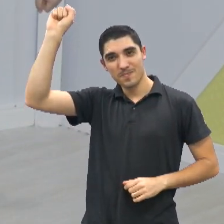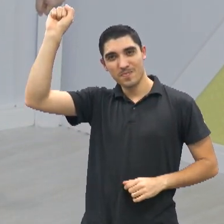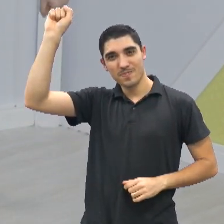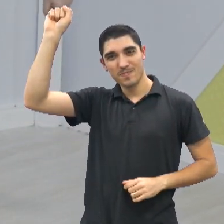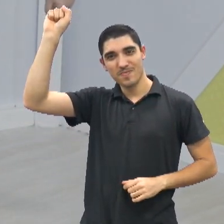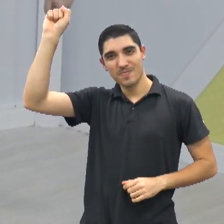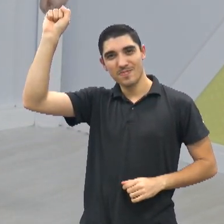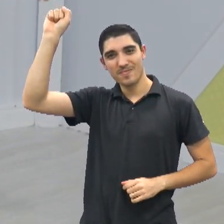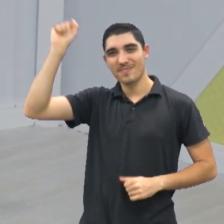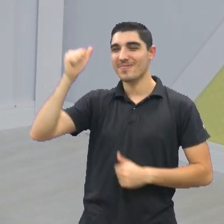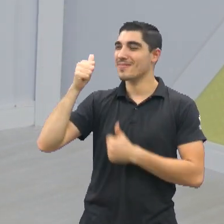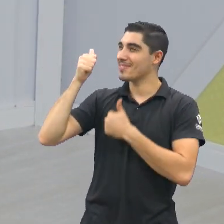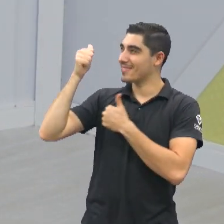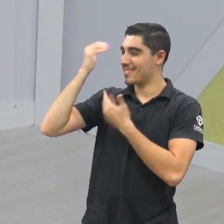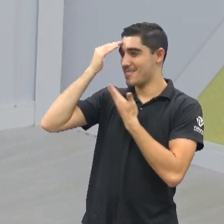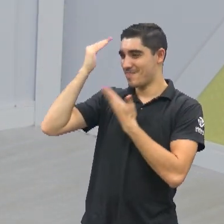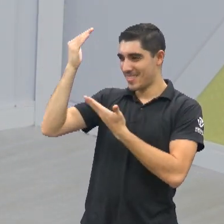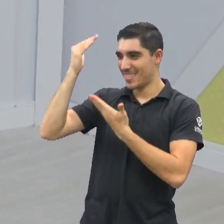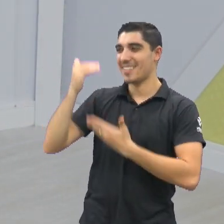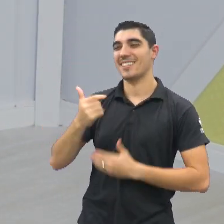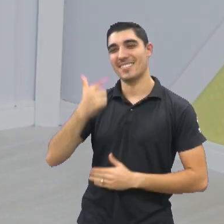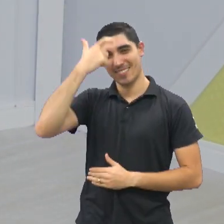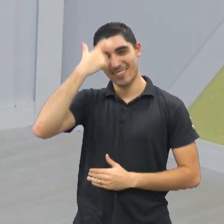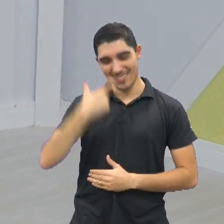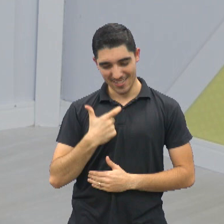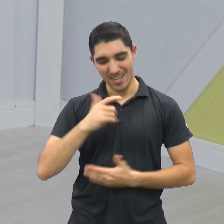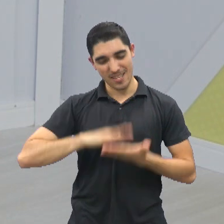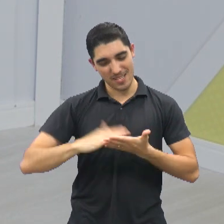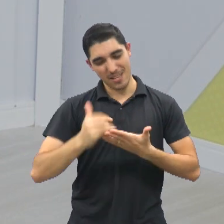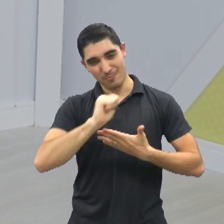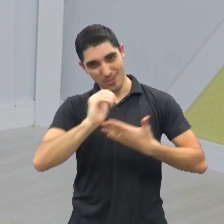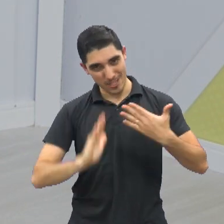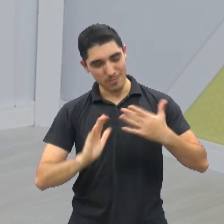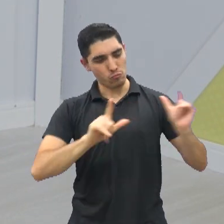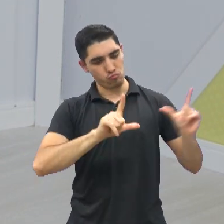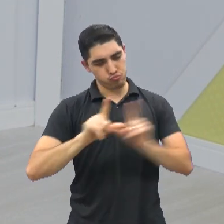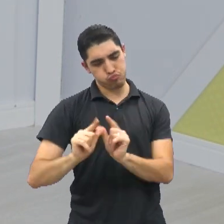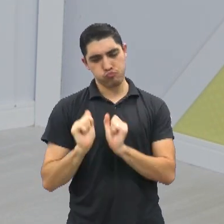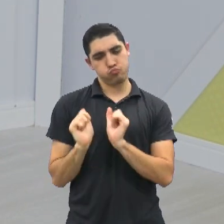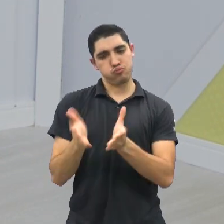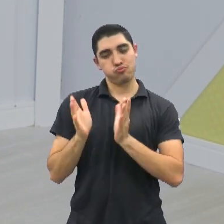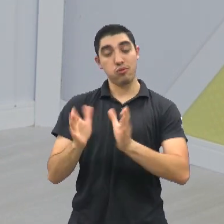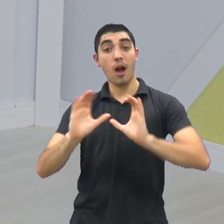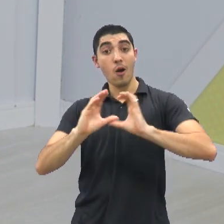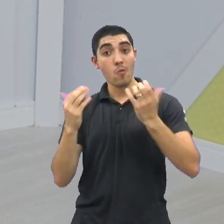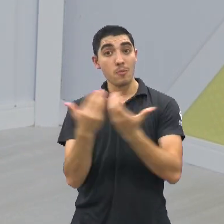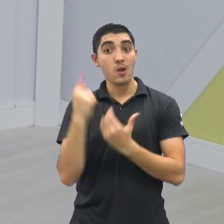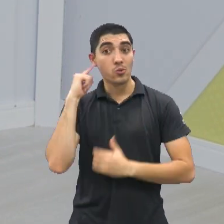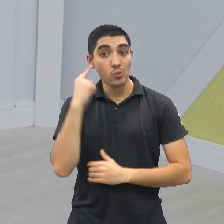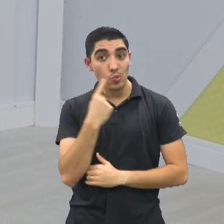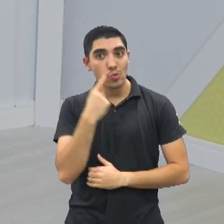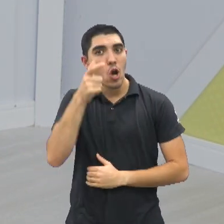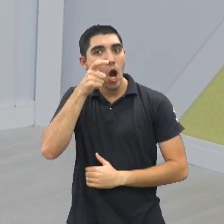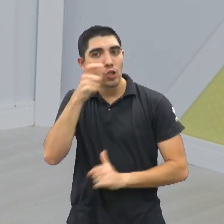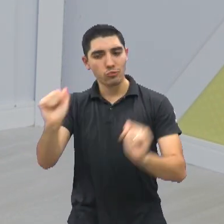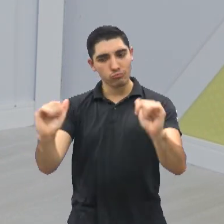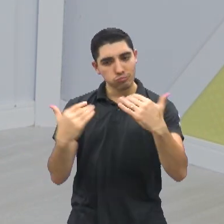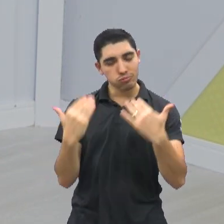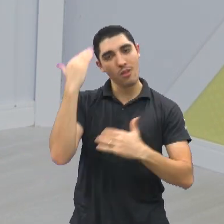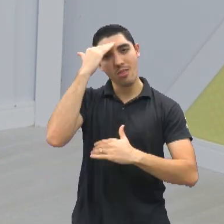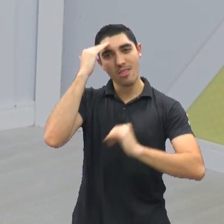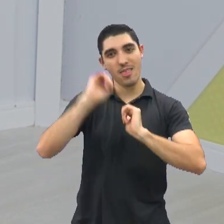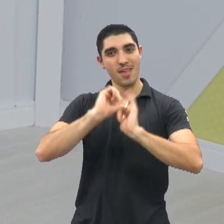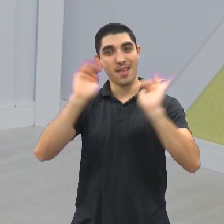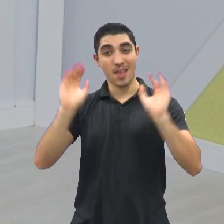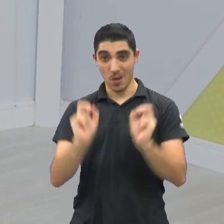bem-vindo Opa quase deu um croque nele Luizão gente da melhor qualidade o Luizão que sempre leva a informação pra comunidade surda que acompanha o